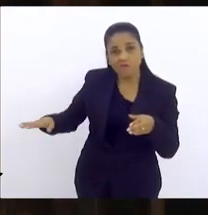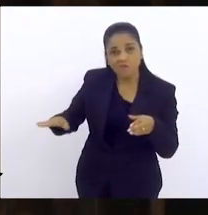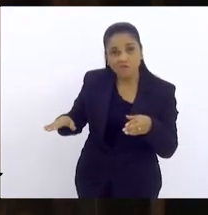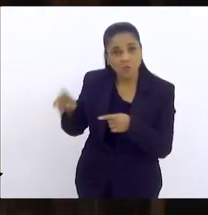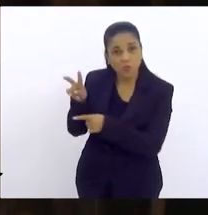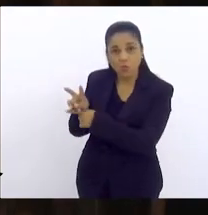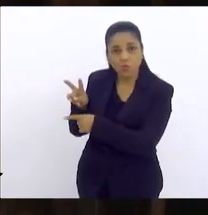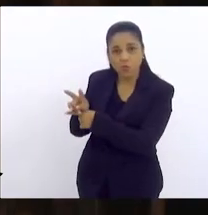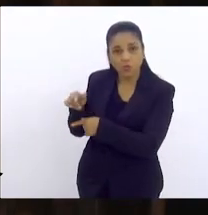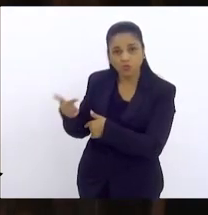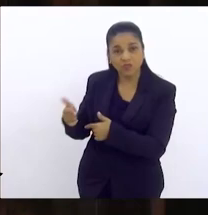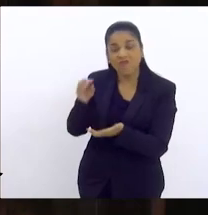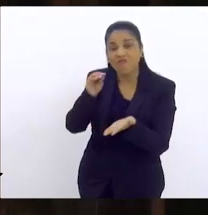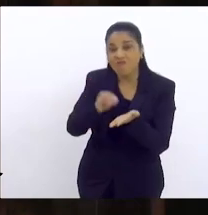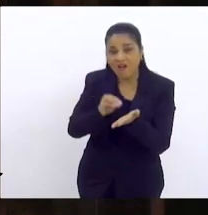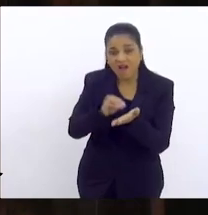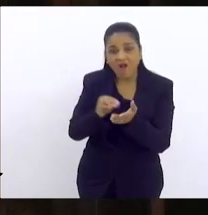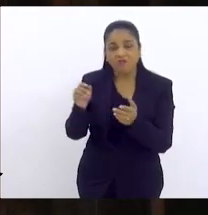efetivo